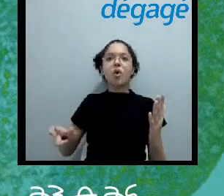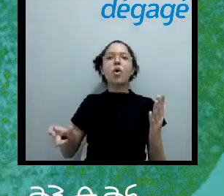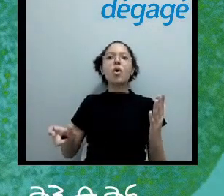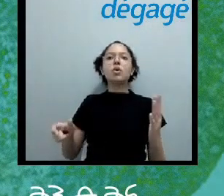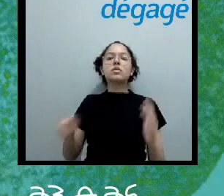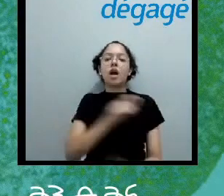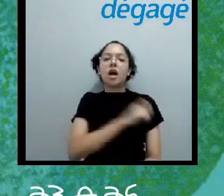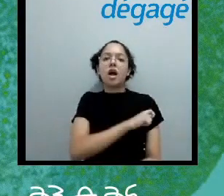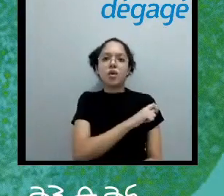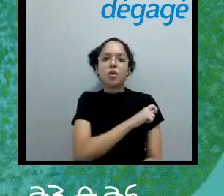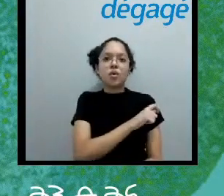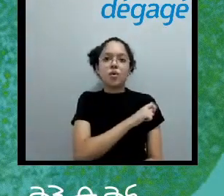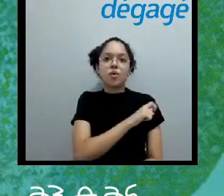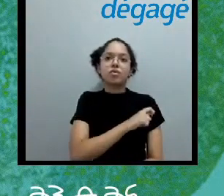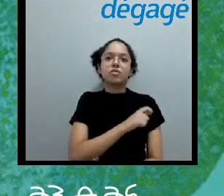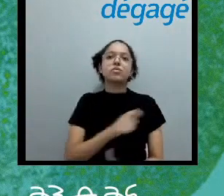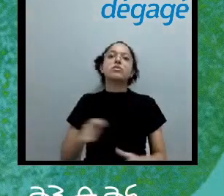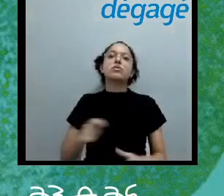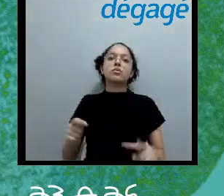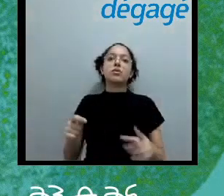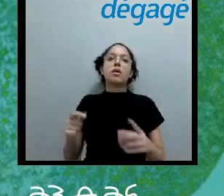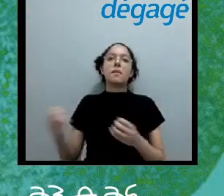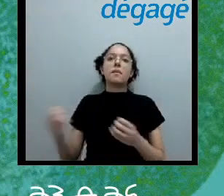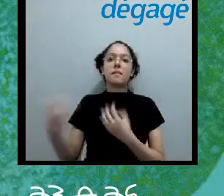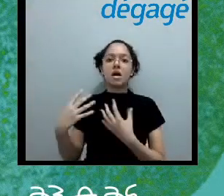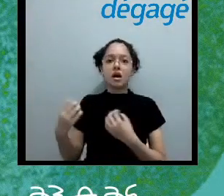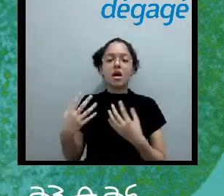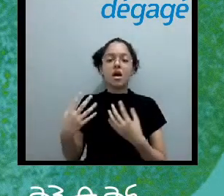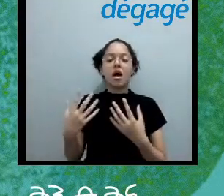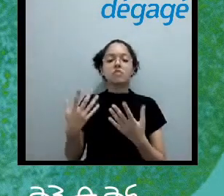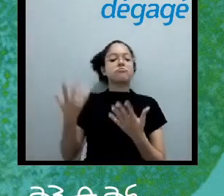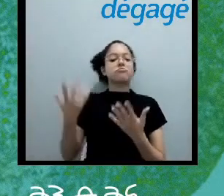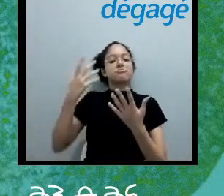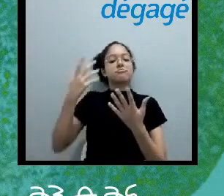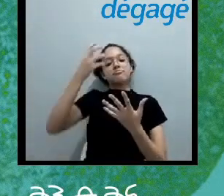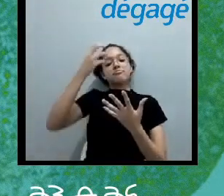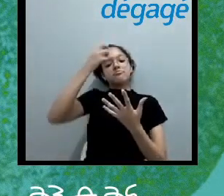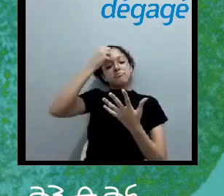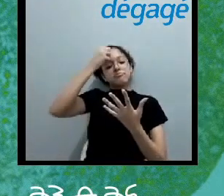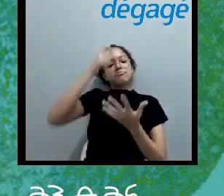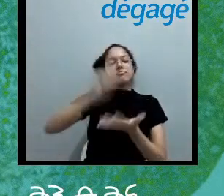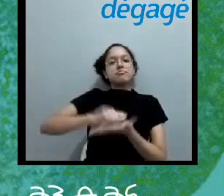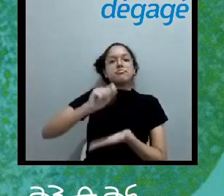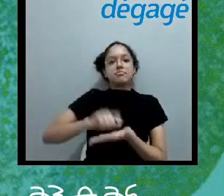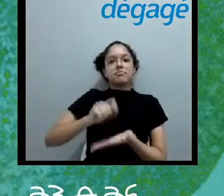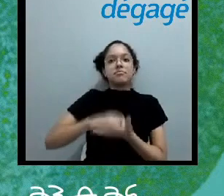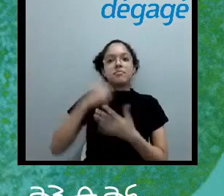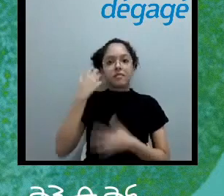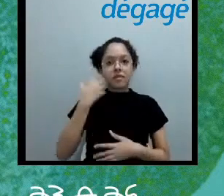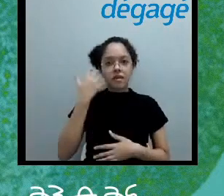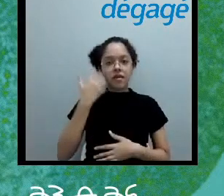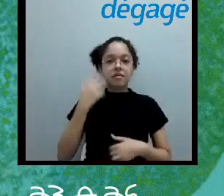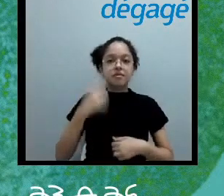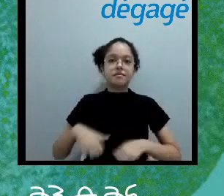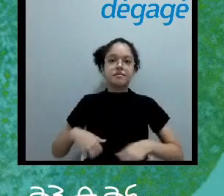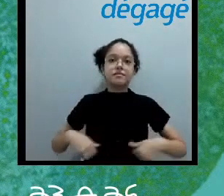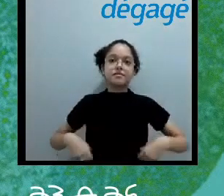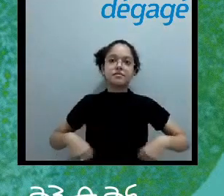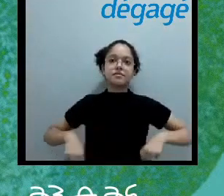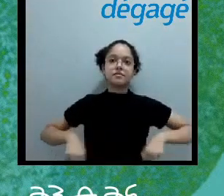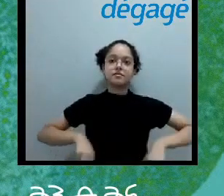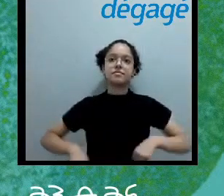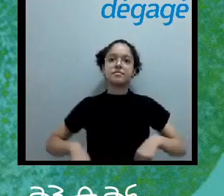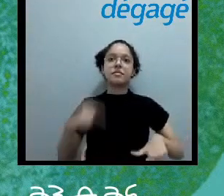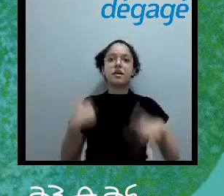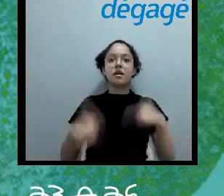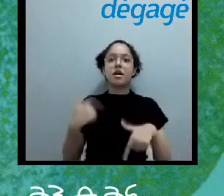realizar alguma atividade com este objeto. E aí, para poder também, não ficar só no objeto, né, trabalhar com outras coisas artistas,